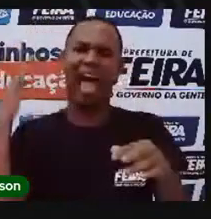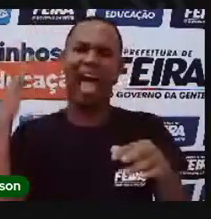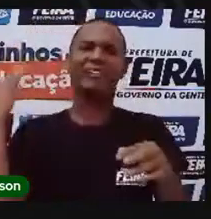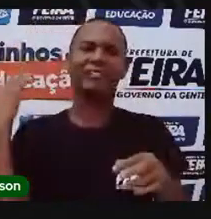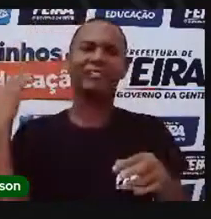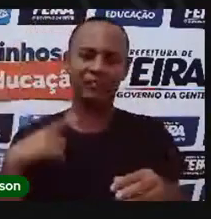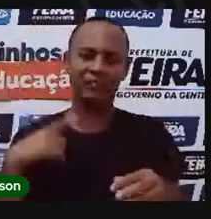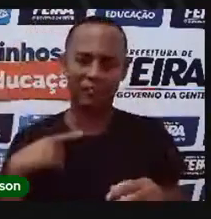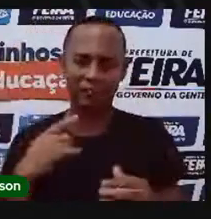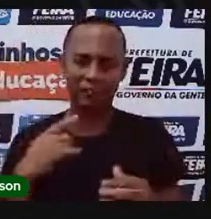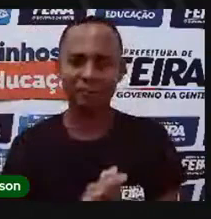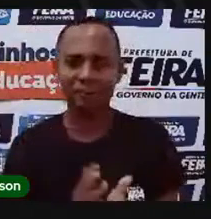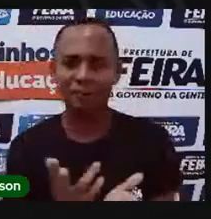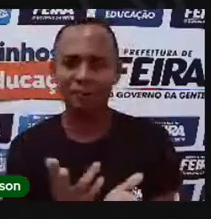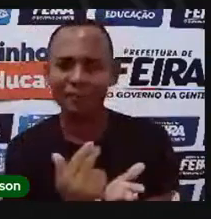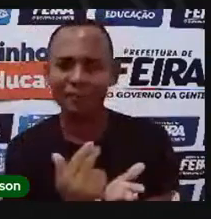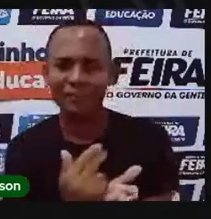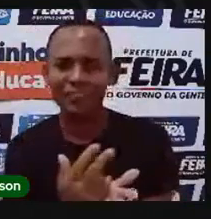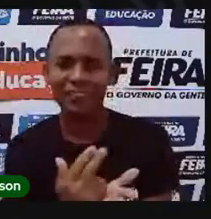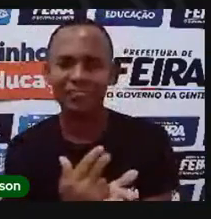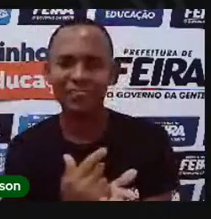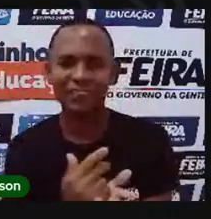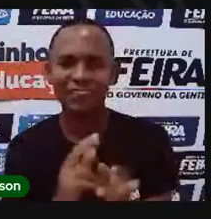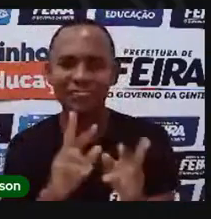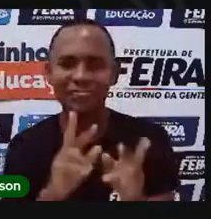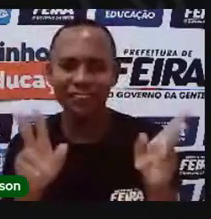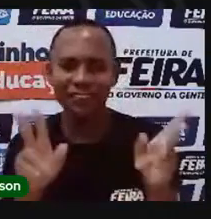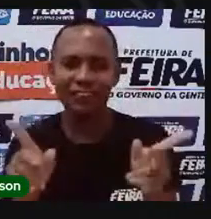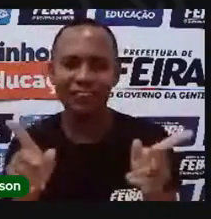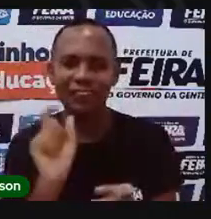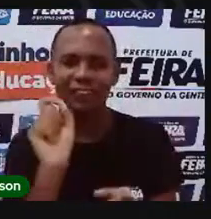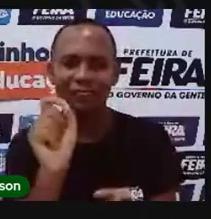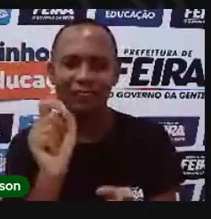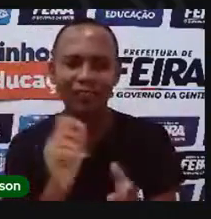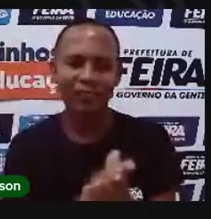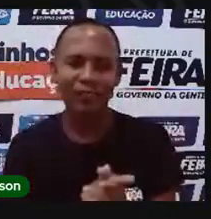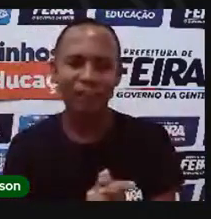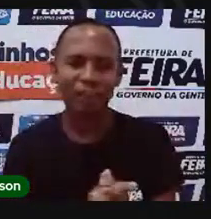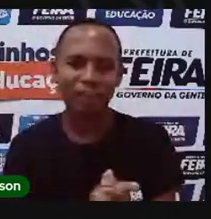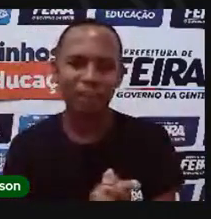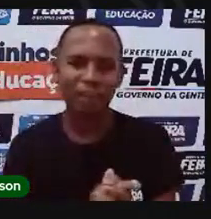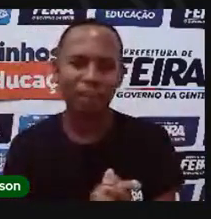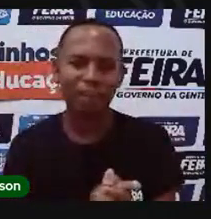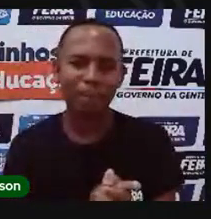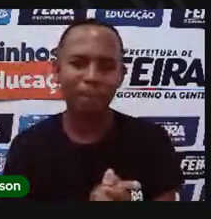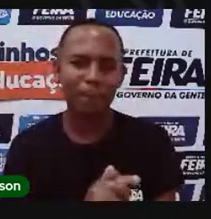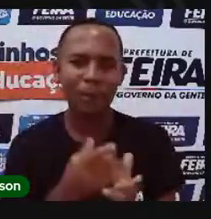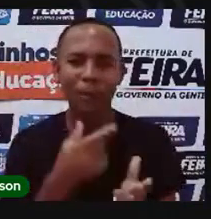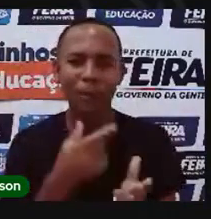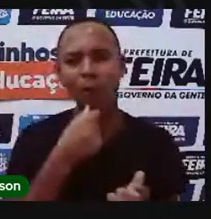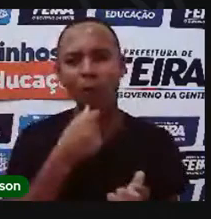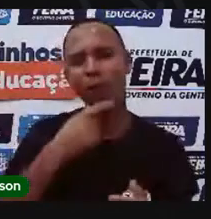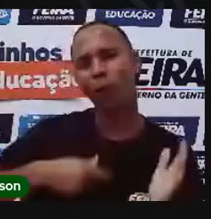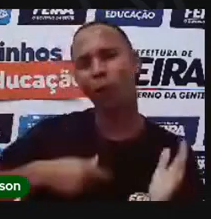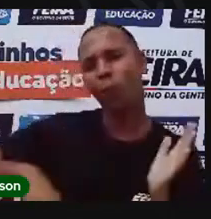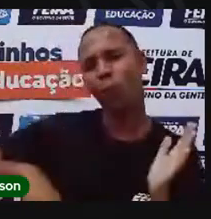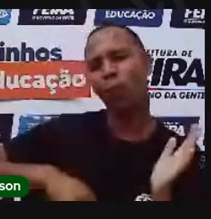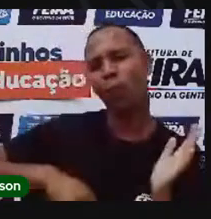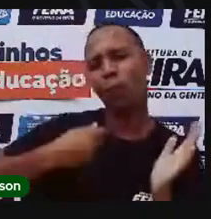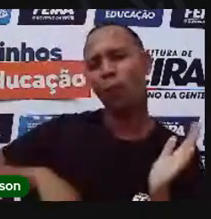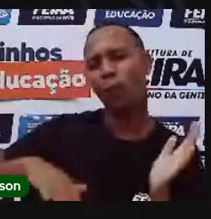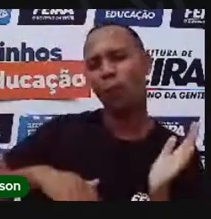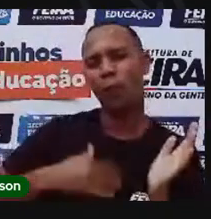Outra imagem aqui de Juraci, olha. O violeiro, que também é